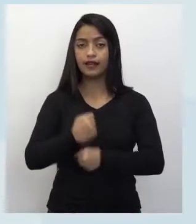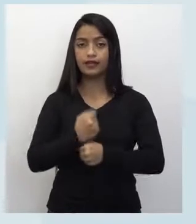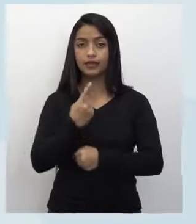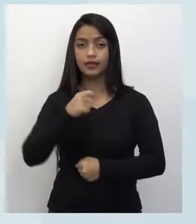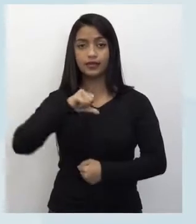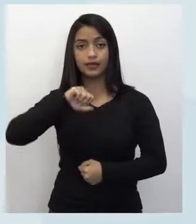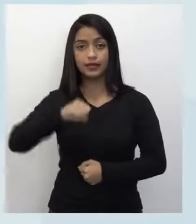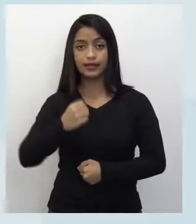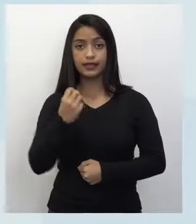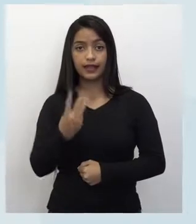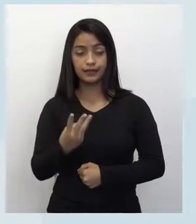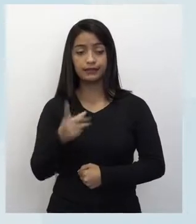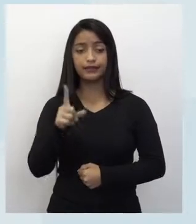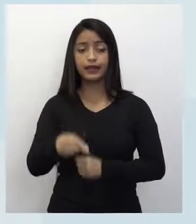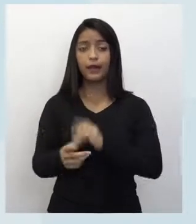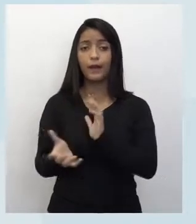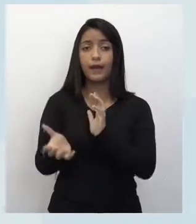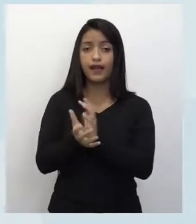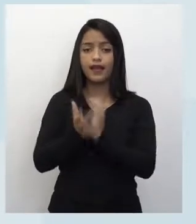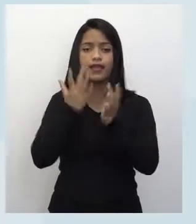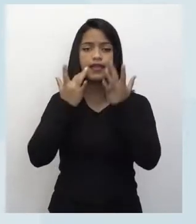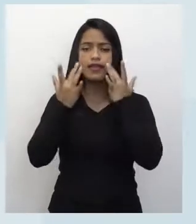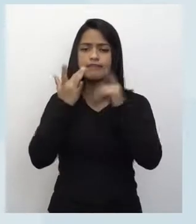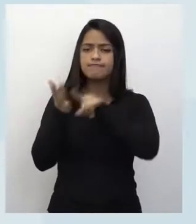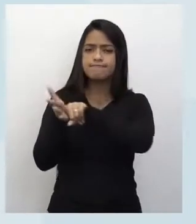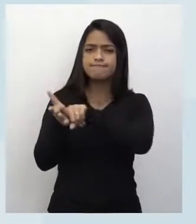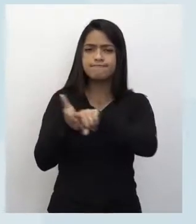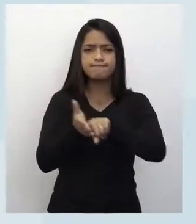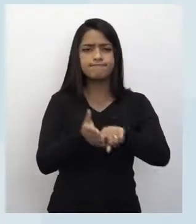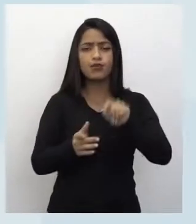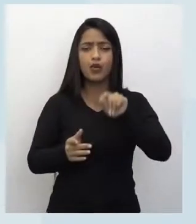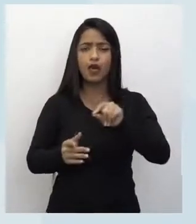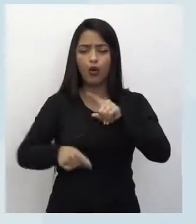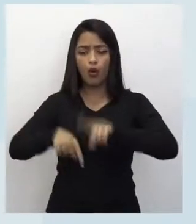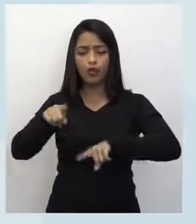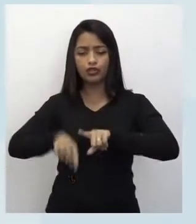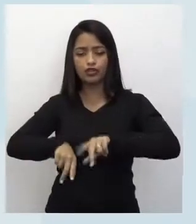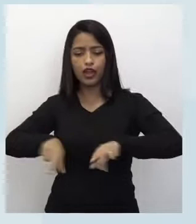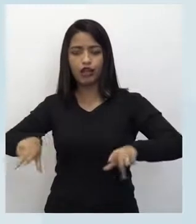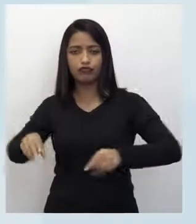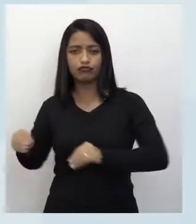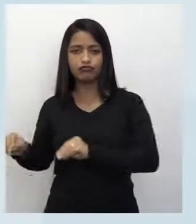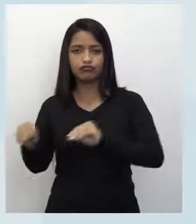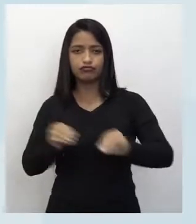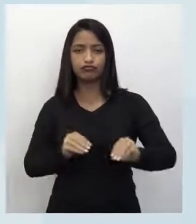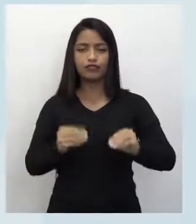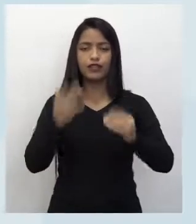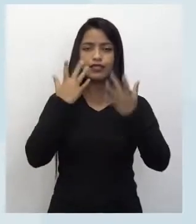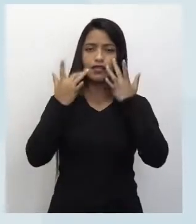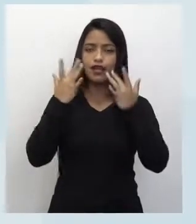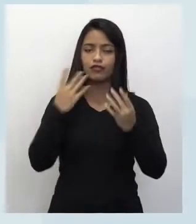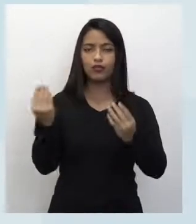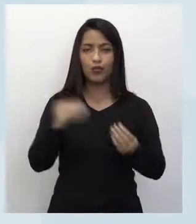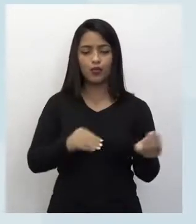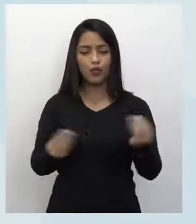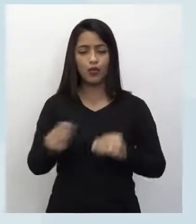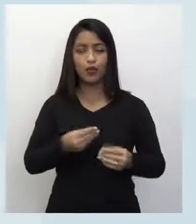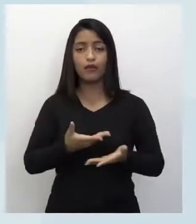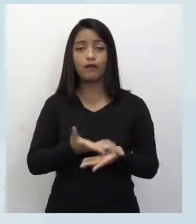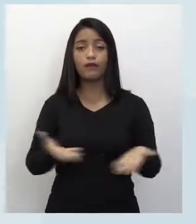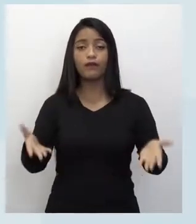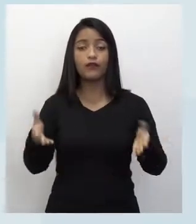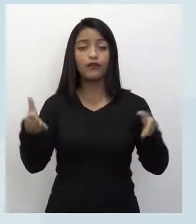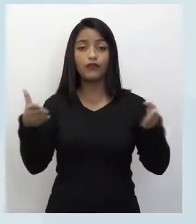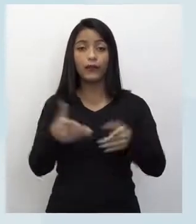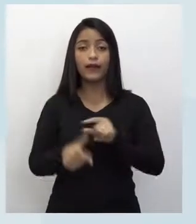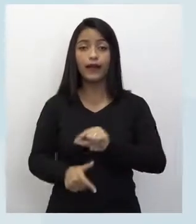Teatro, tem uma pesquisa intensa sobre o fazer teatro de objetos e aplicá-los em montagens teatrais para criança.